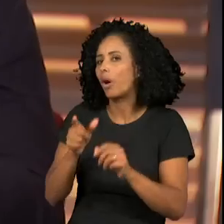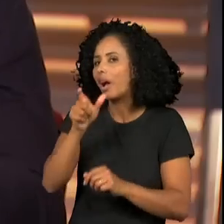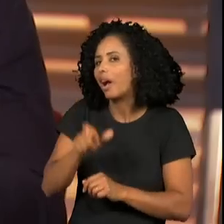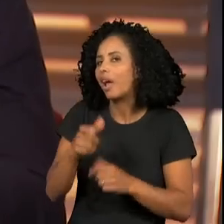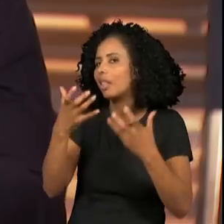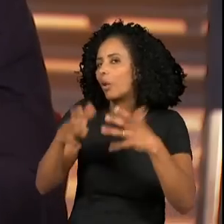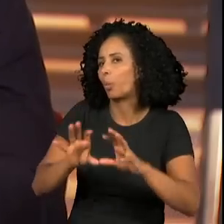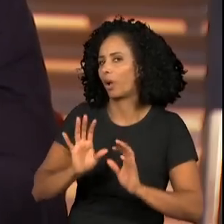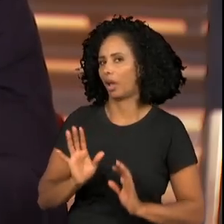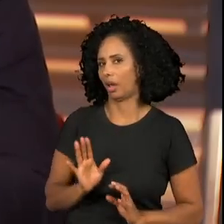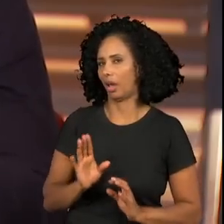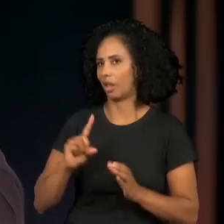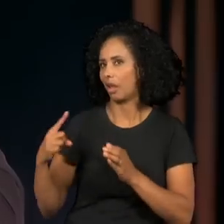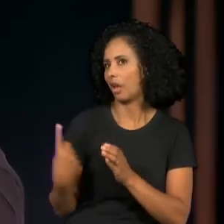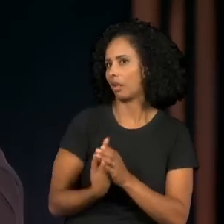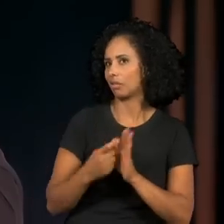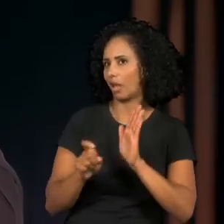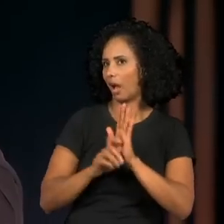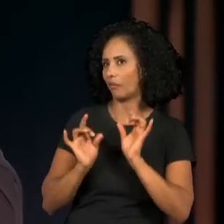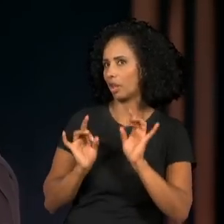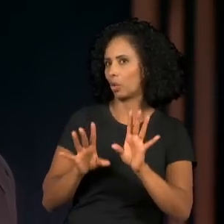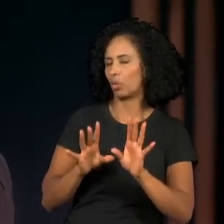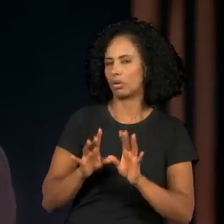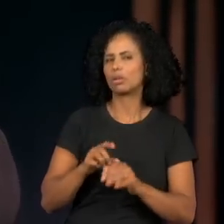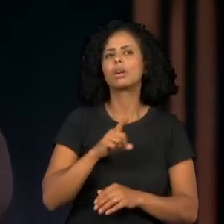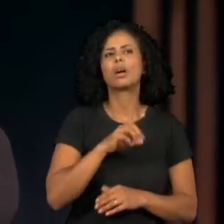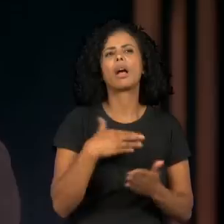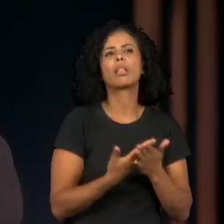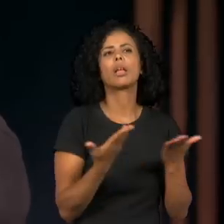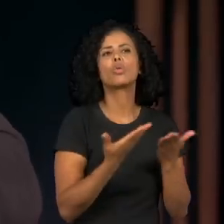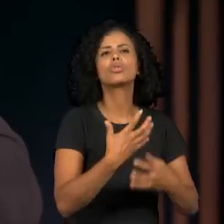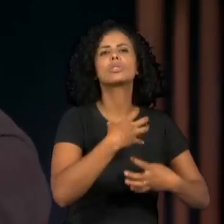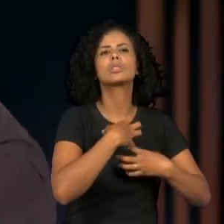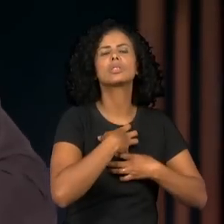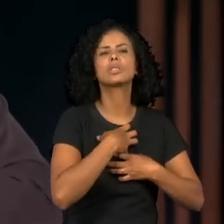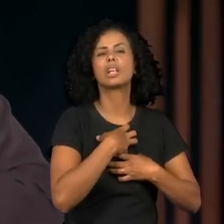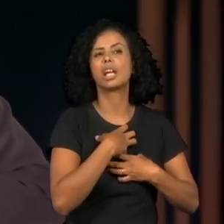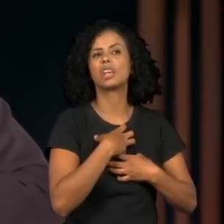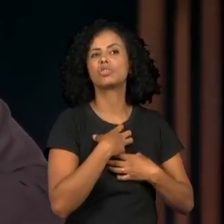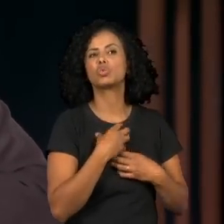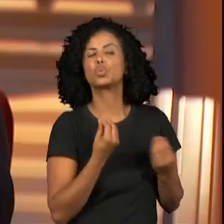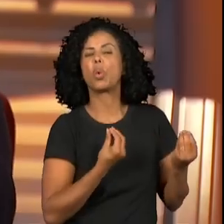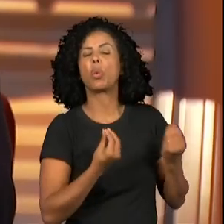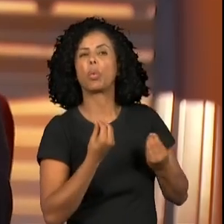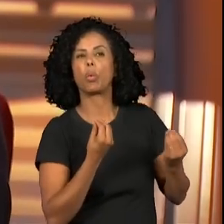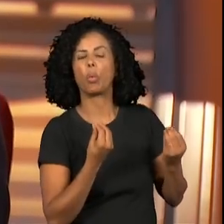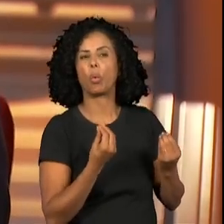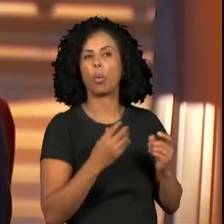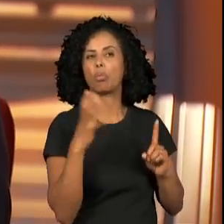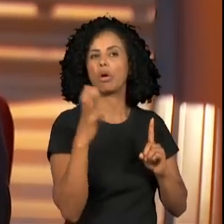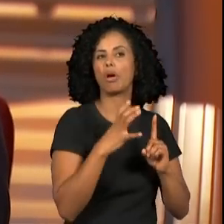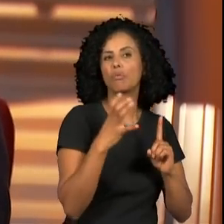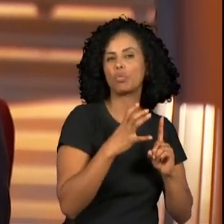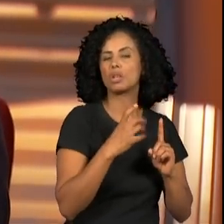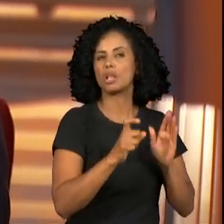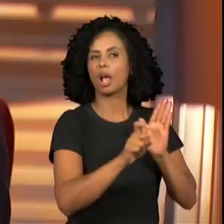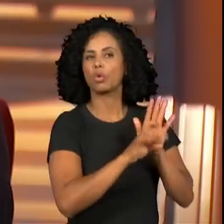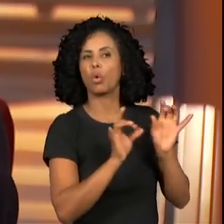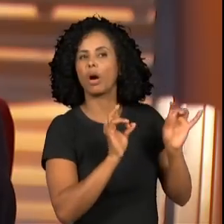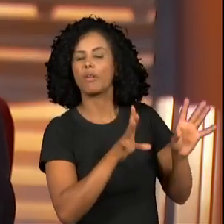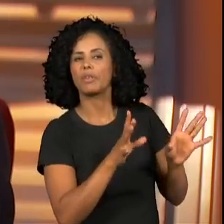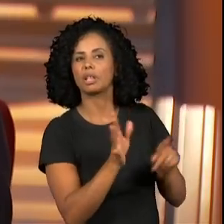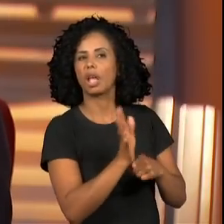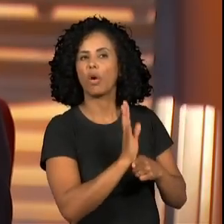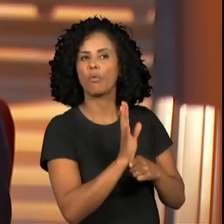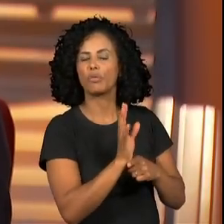filho dele entre para o tráfico, né? E você sente hoje uma degradação até dessas lideranças? Até dessas lideranças. É. Acho que deu